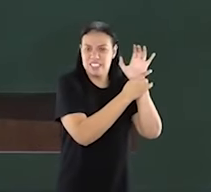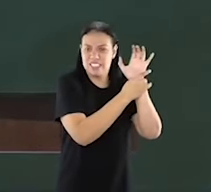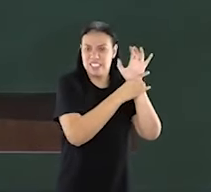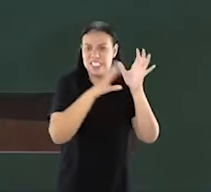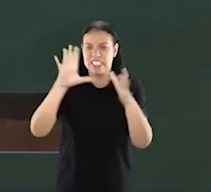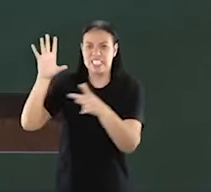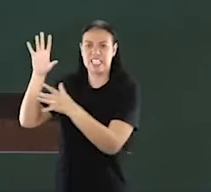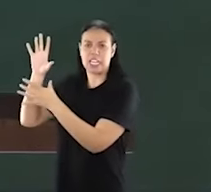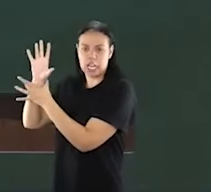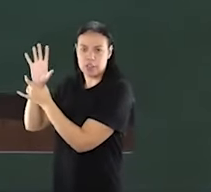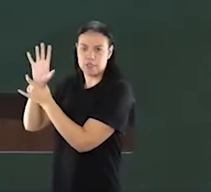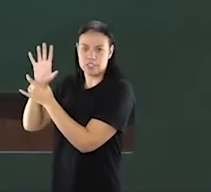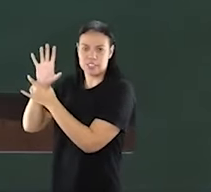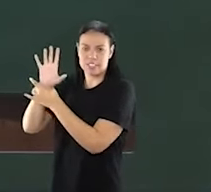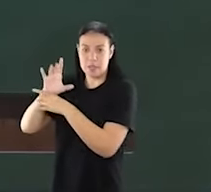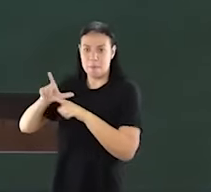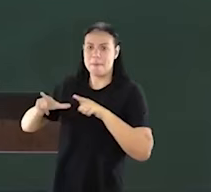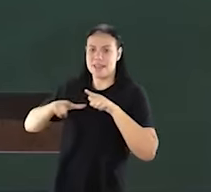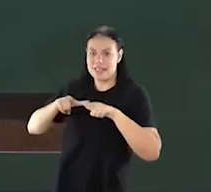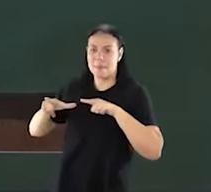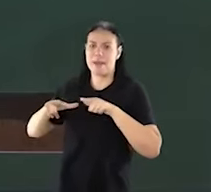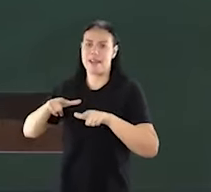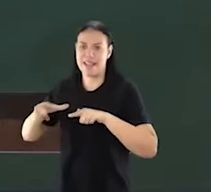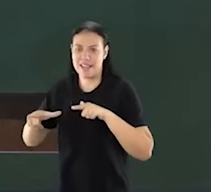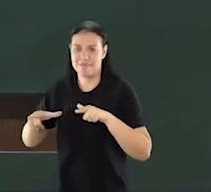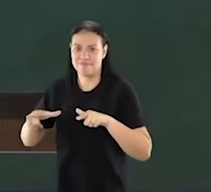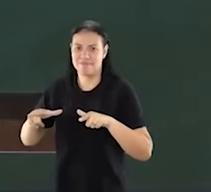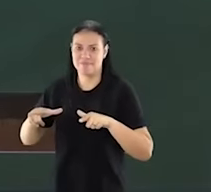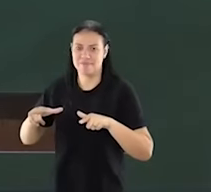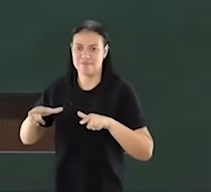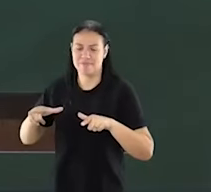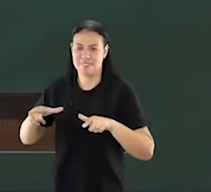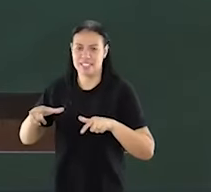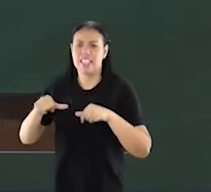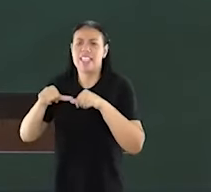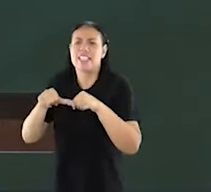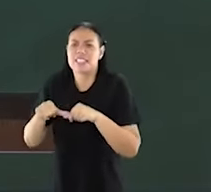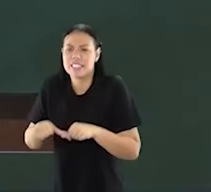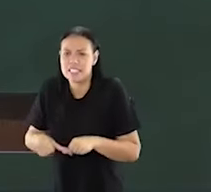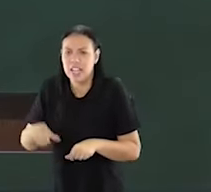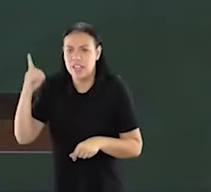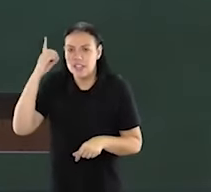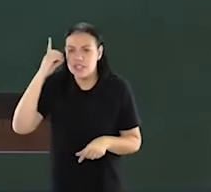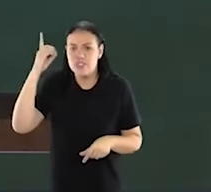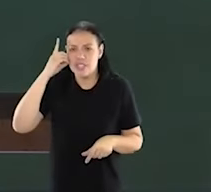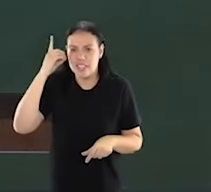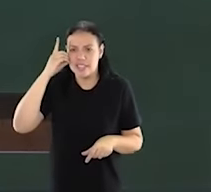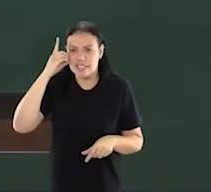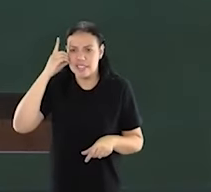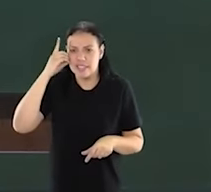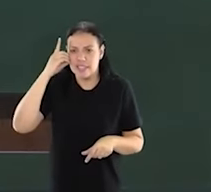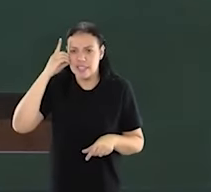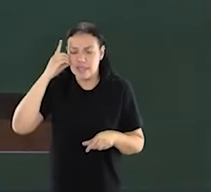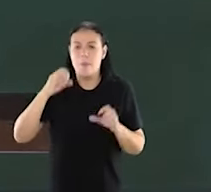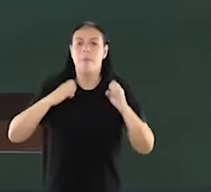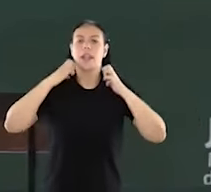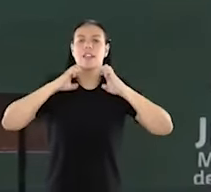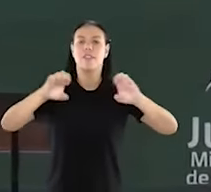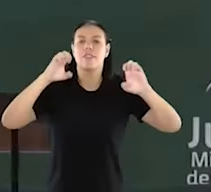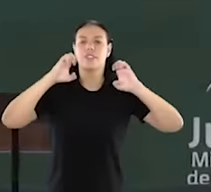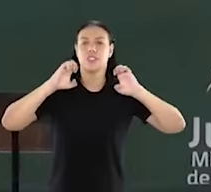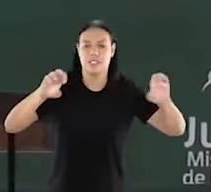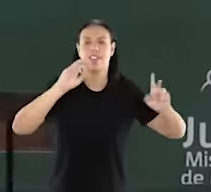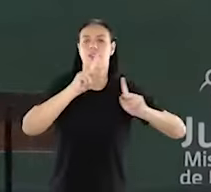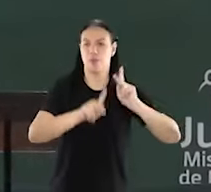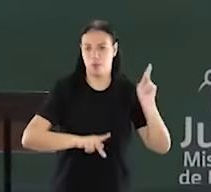Compravam a passagem de ida para os povos mais distantes, para lá gastar o resto dos seus dias levando a esperança do Evangelho.